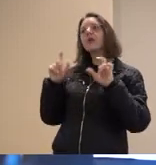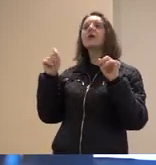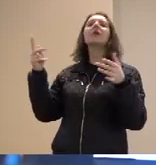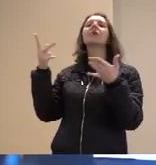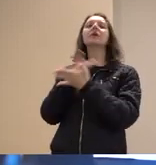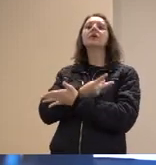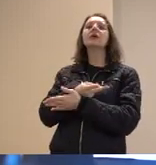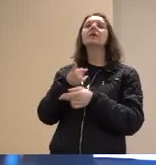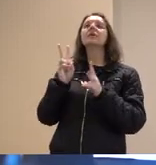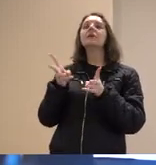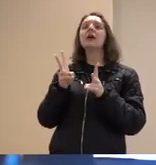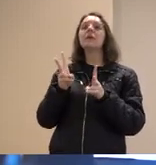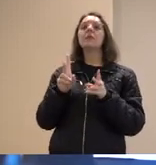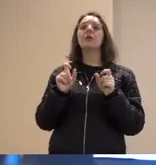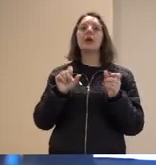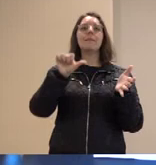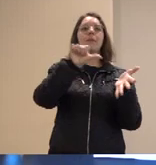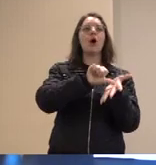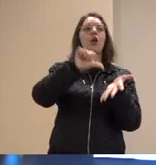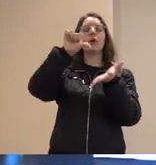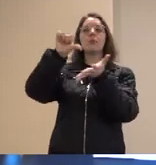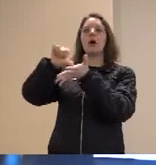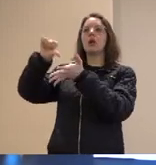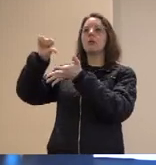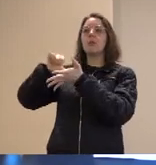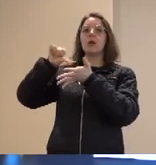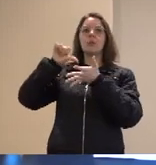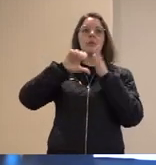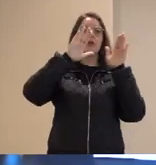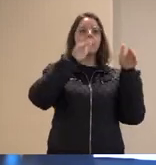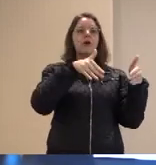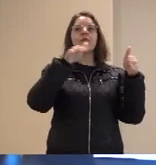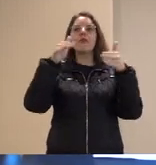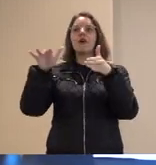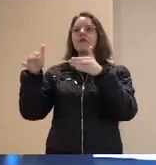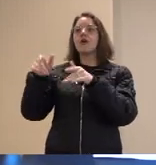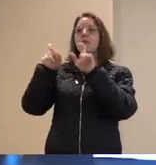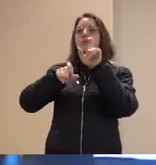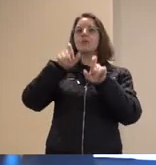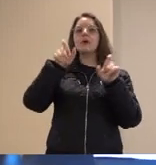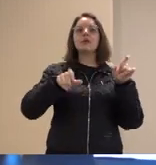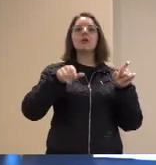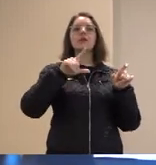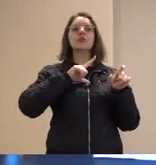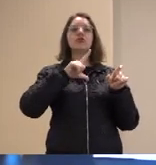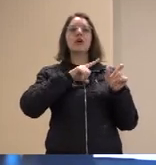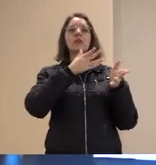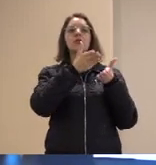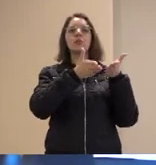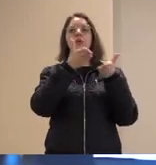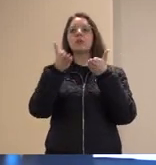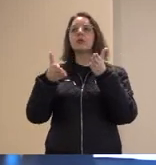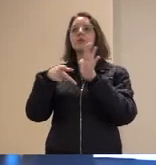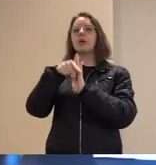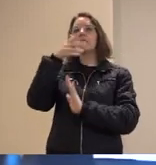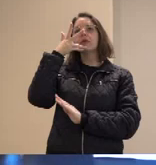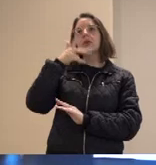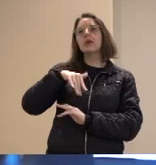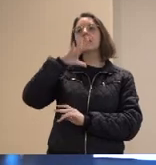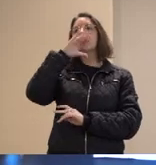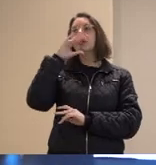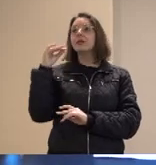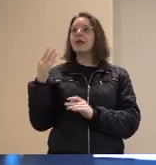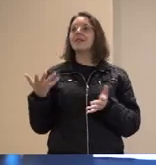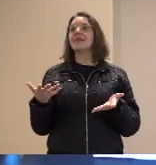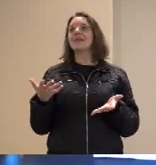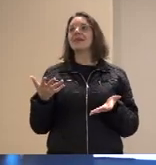acontecia? Centralização de pessoas em cidades onde tinham os serviços, de criança, adolescente. Então,